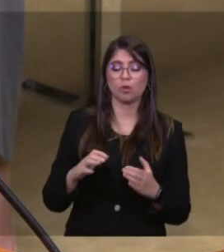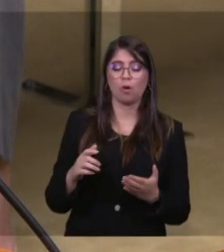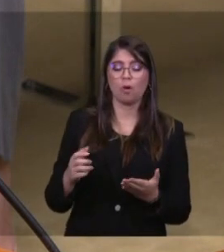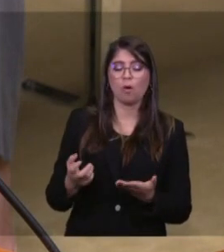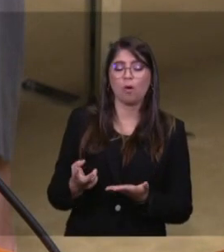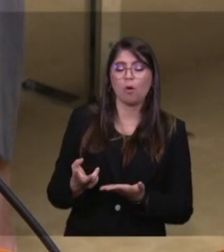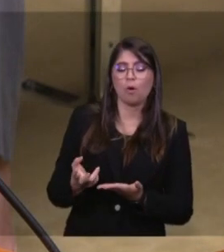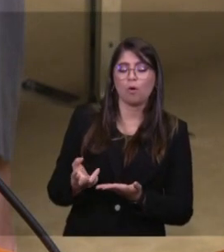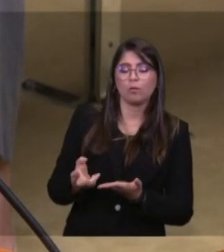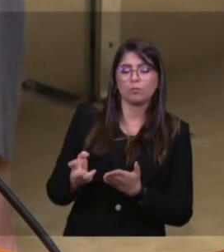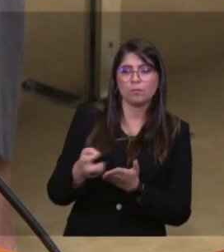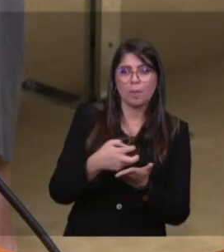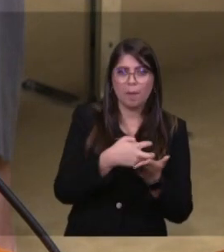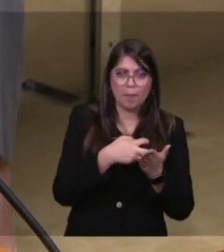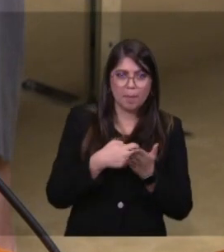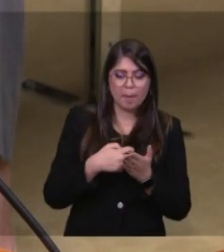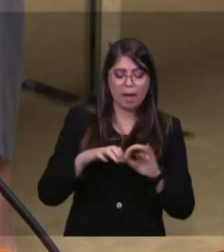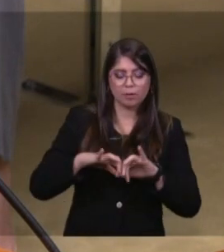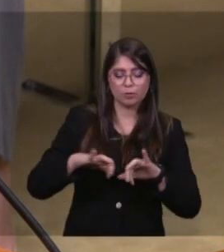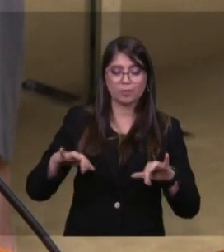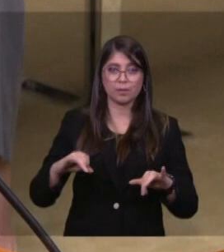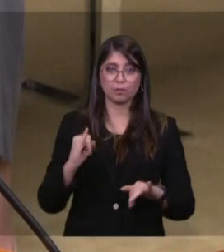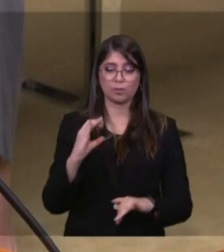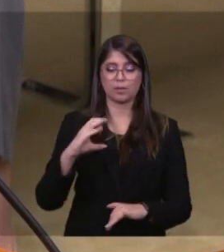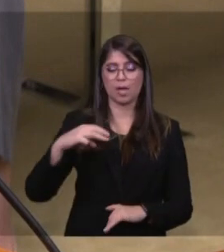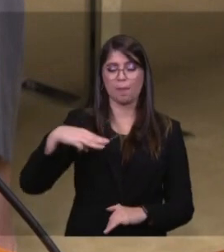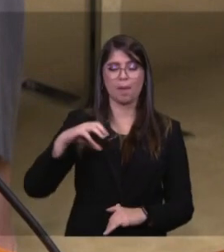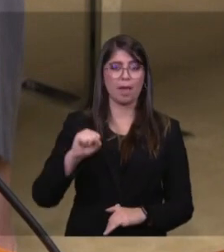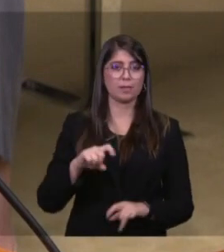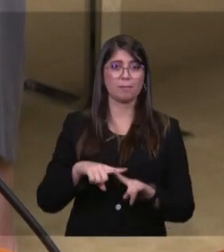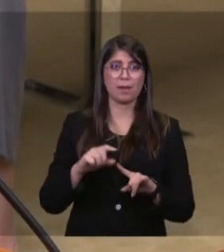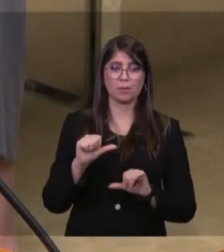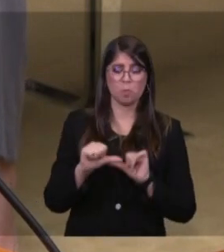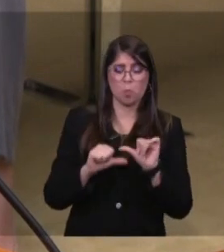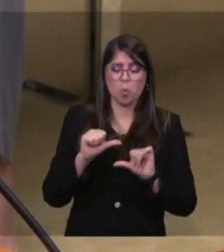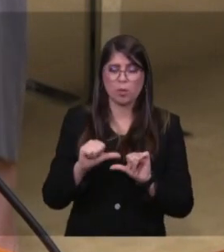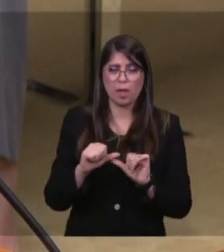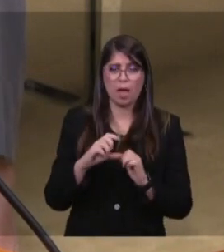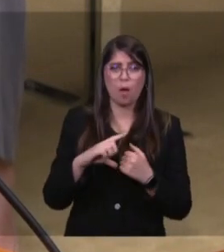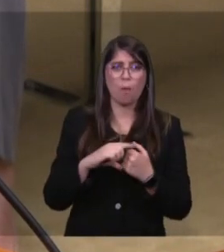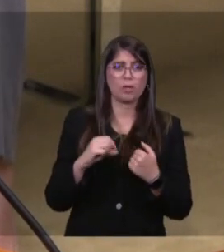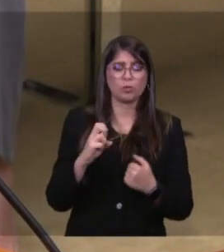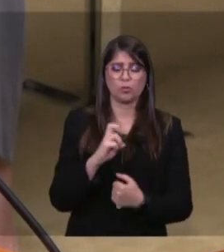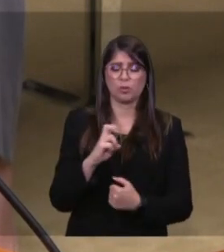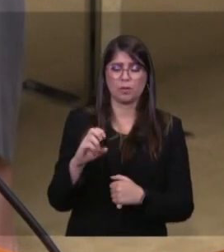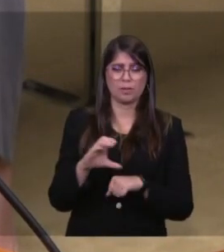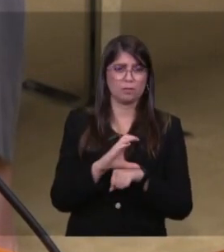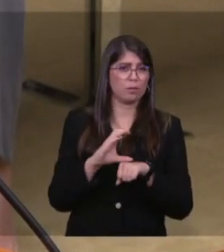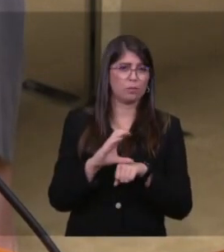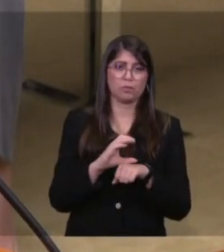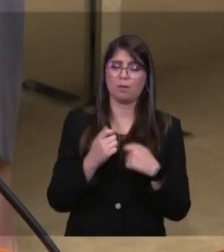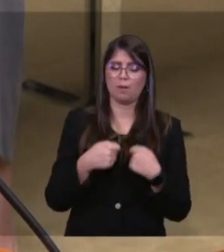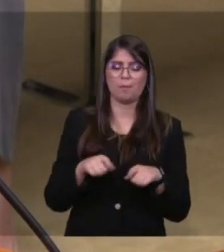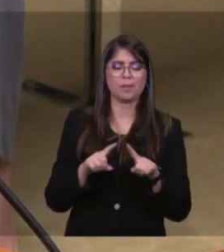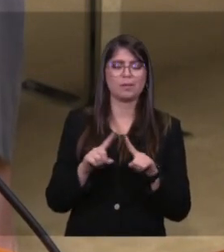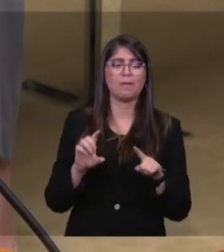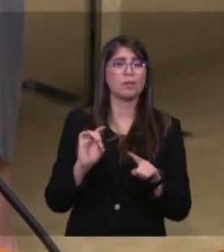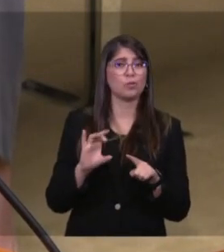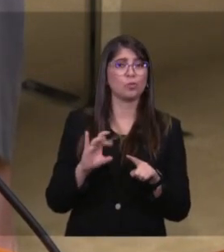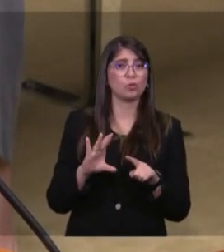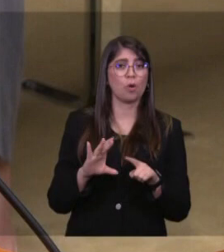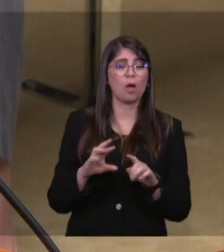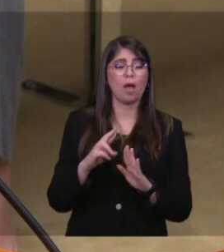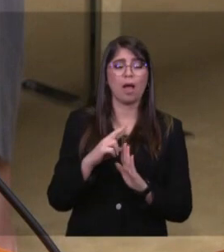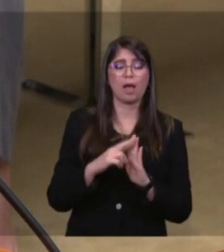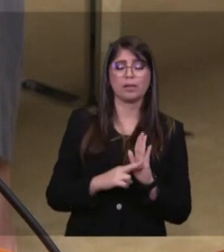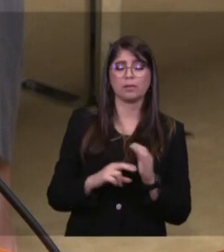receita proveniente do ICMS, não seria necessário alterar a redação do artigo 55 da Constituição Federal, bastando-se alterar a